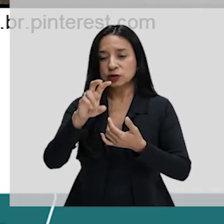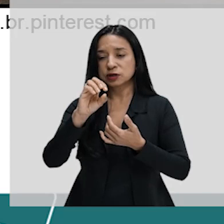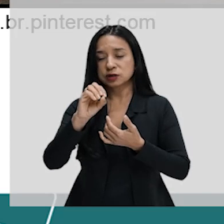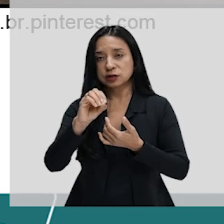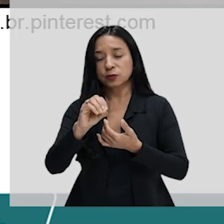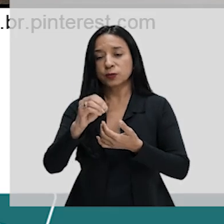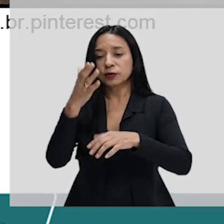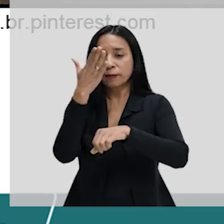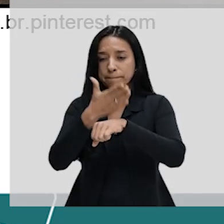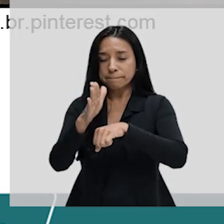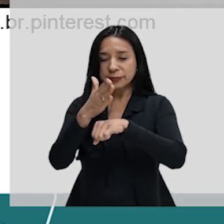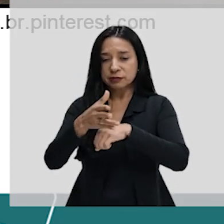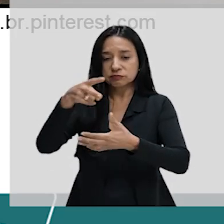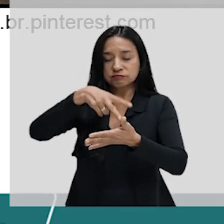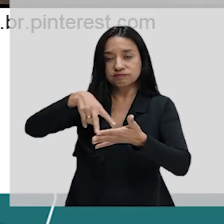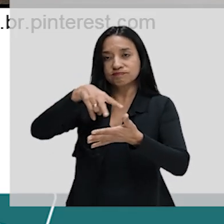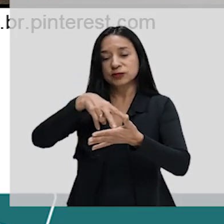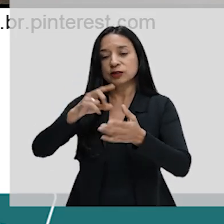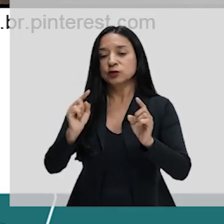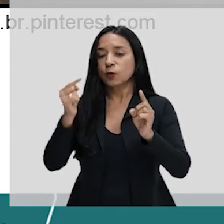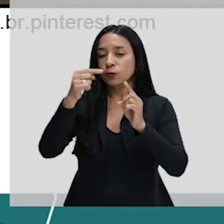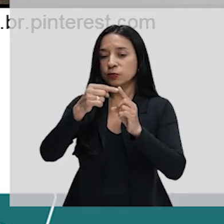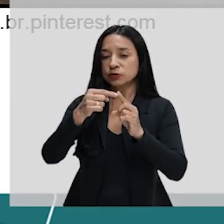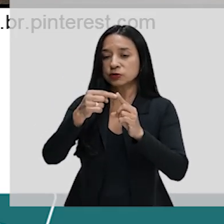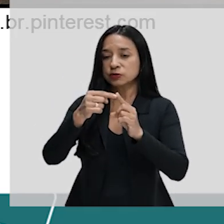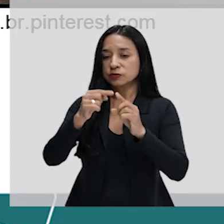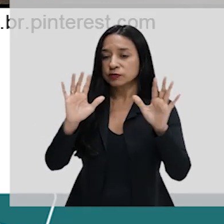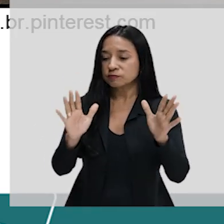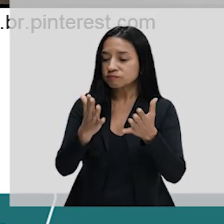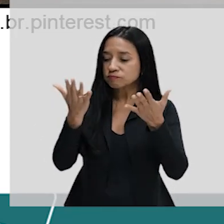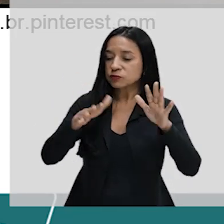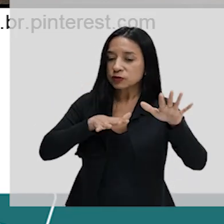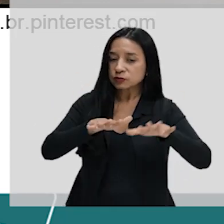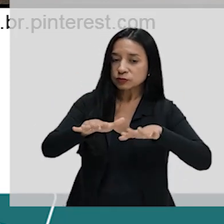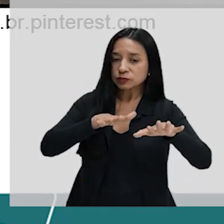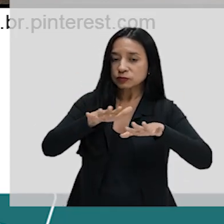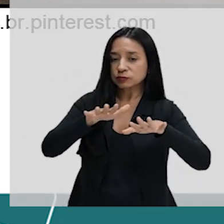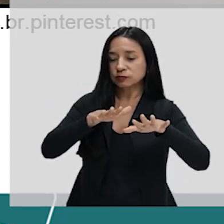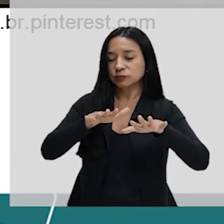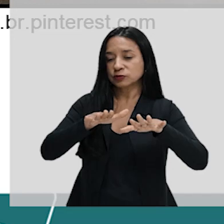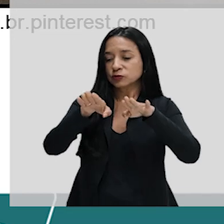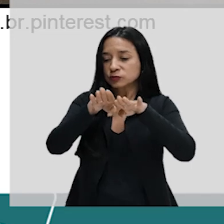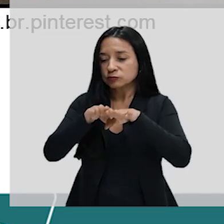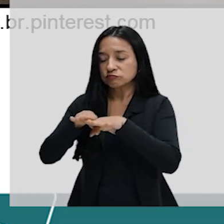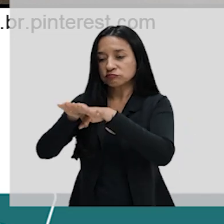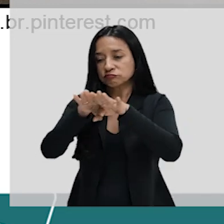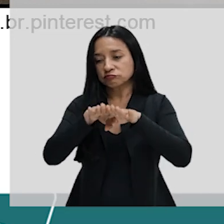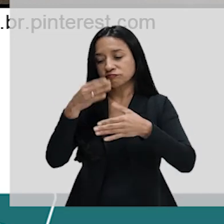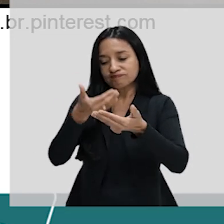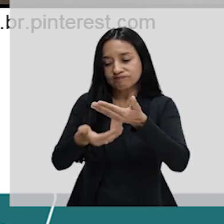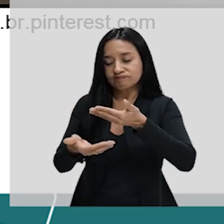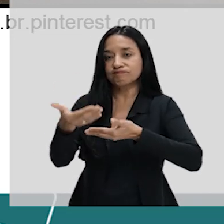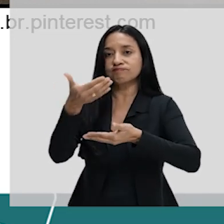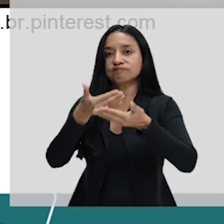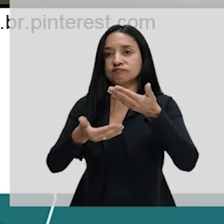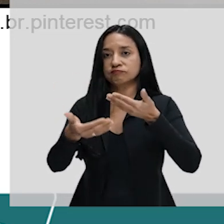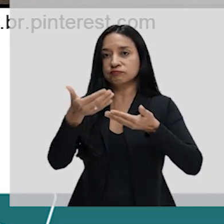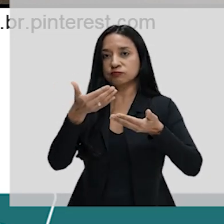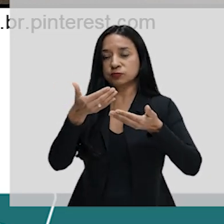uma aula de biodança, prática de biodança para os meus alunos, porque eu não tenho conhecimento adequado para ministrar uma aula